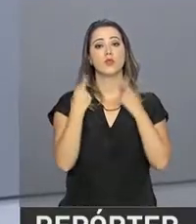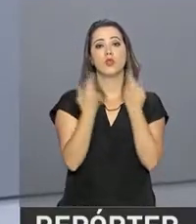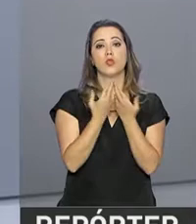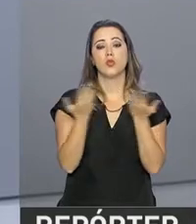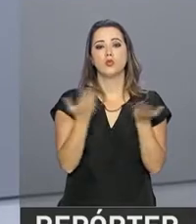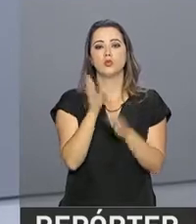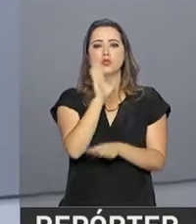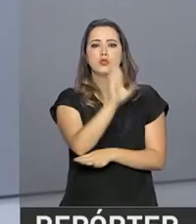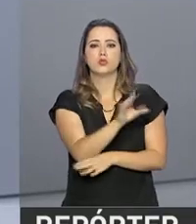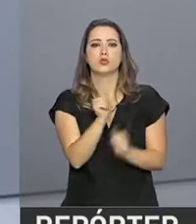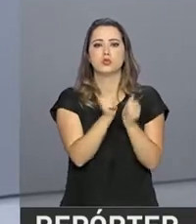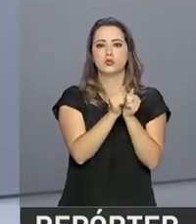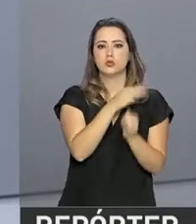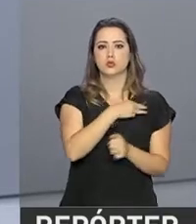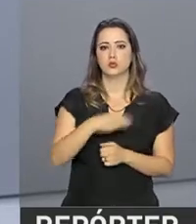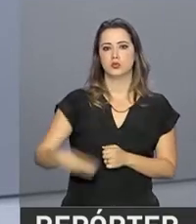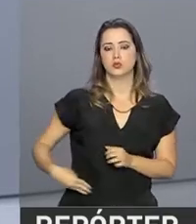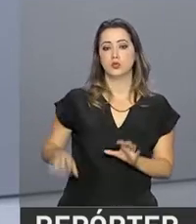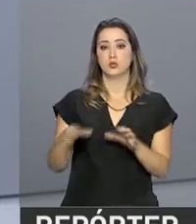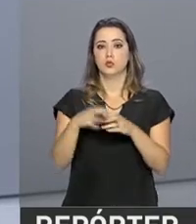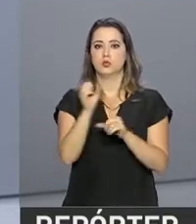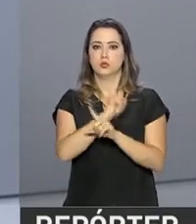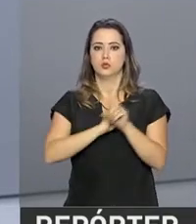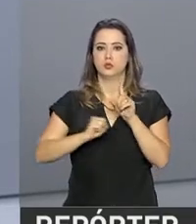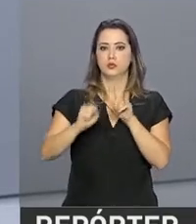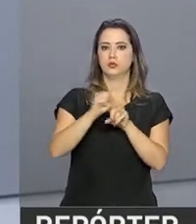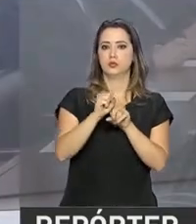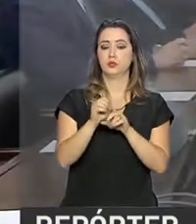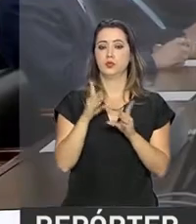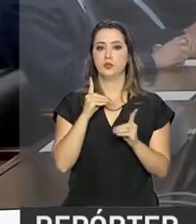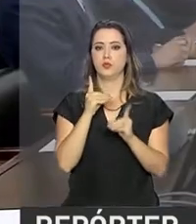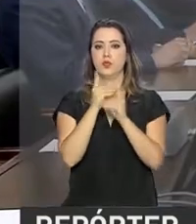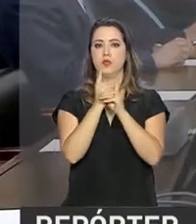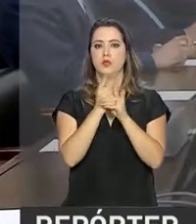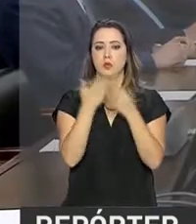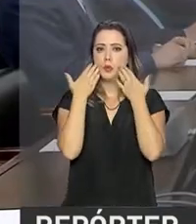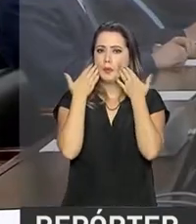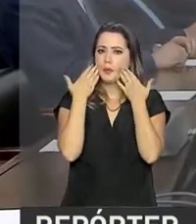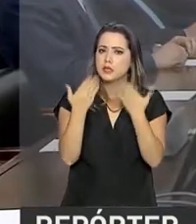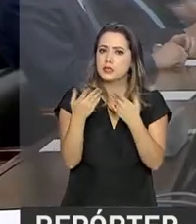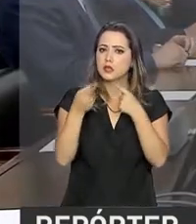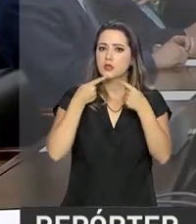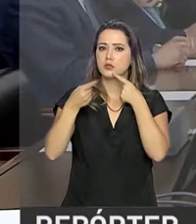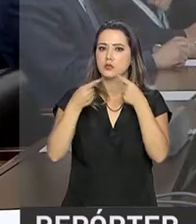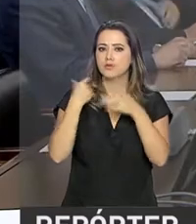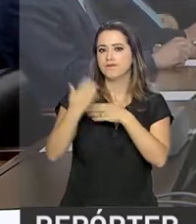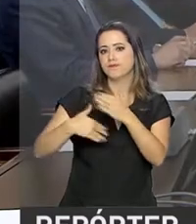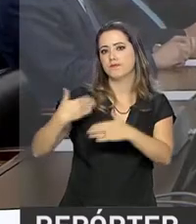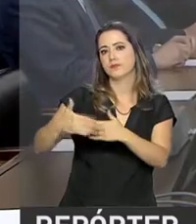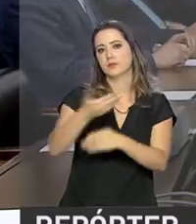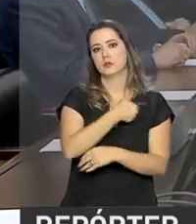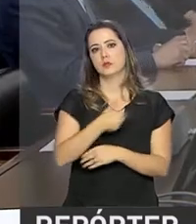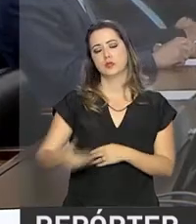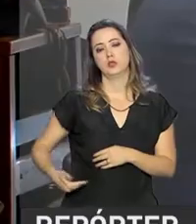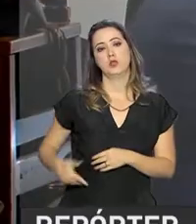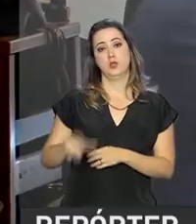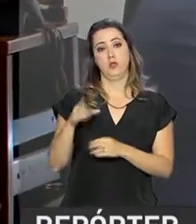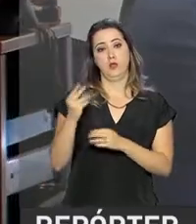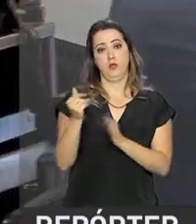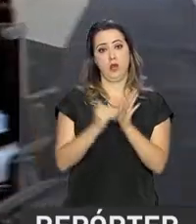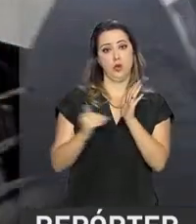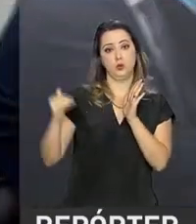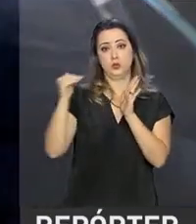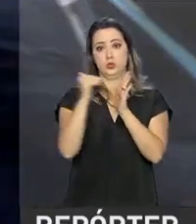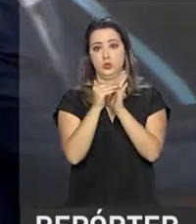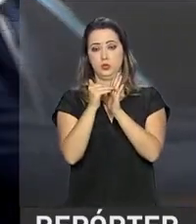reuniu na tarde de hoje com ministros da área social no encontro foram apresentados e discutidos os avanços do governo como